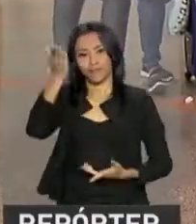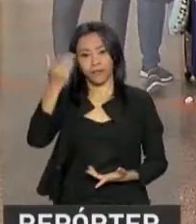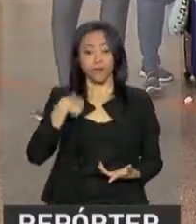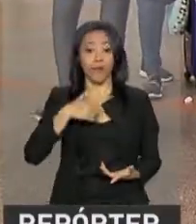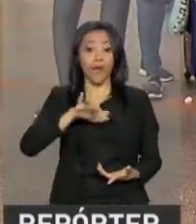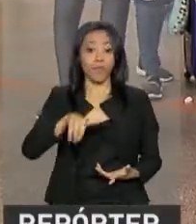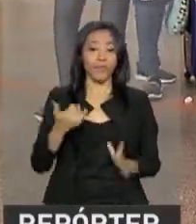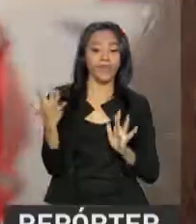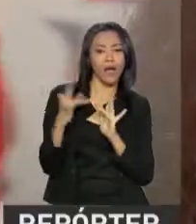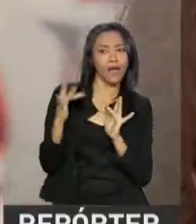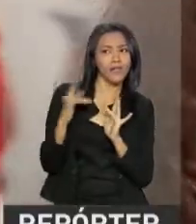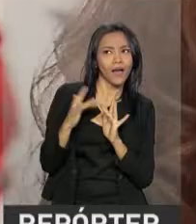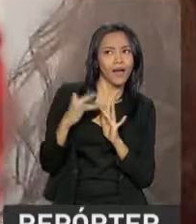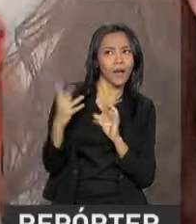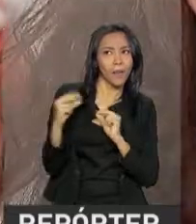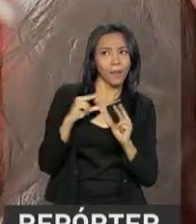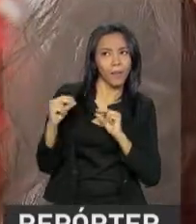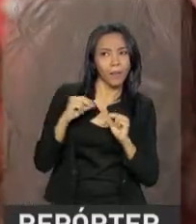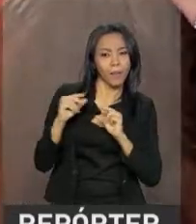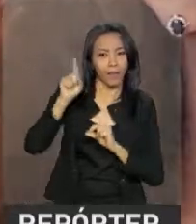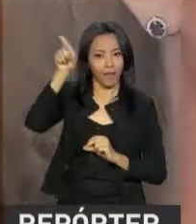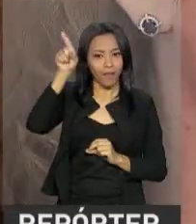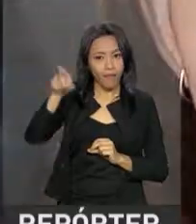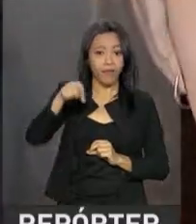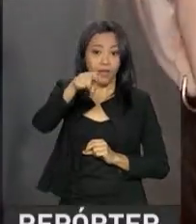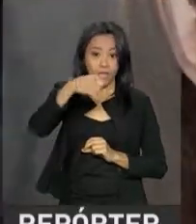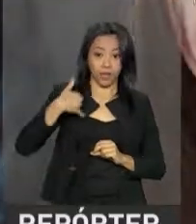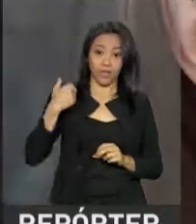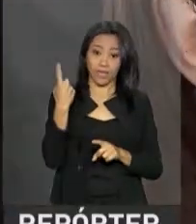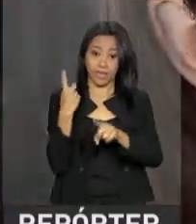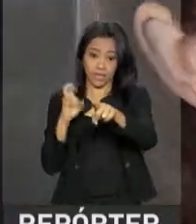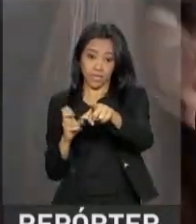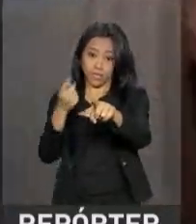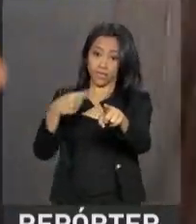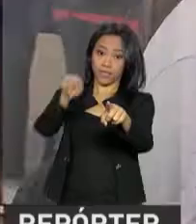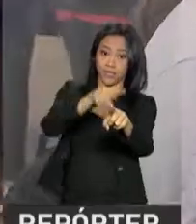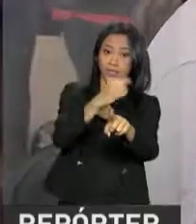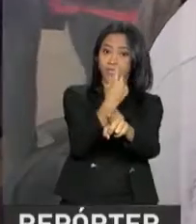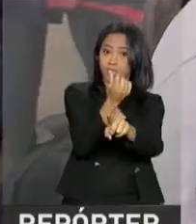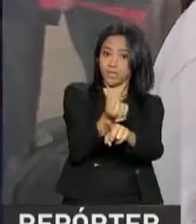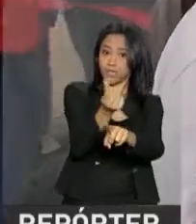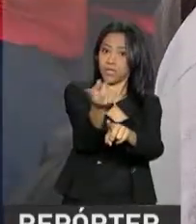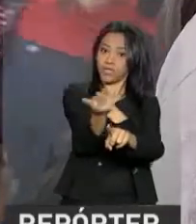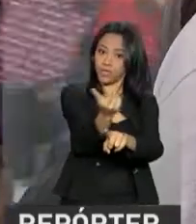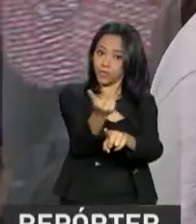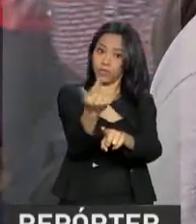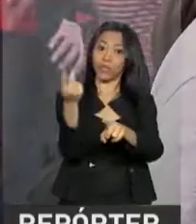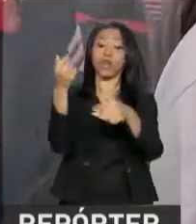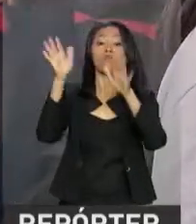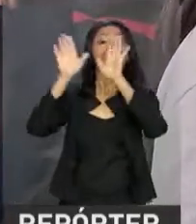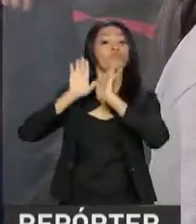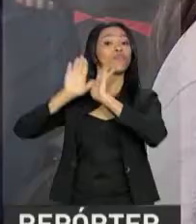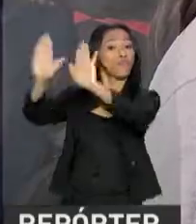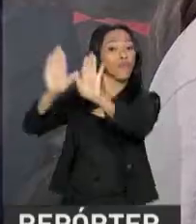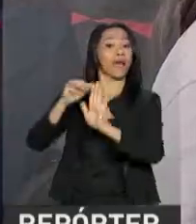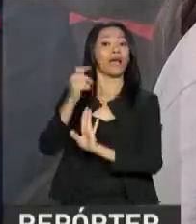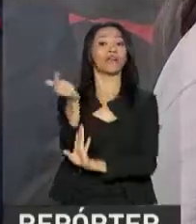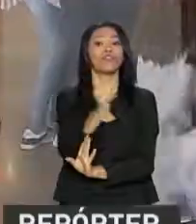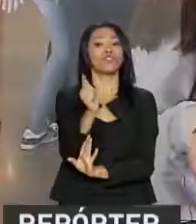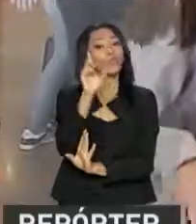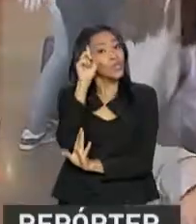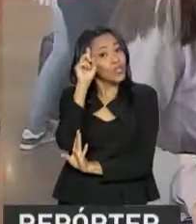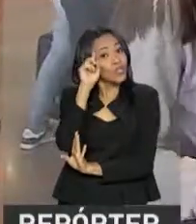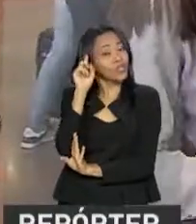intercâmbio aloísio de 15 anos e ela está e 16 vão ficar 22 dias longe de casa